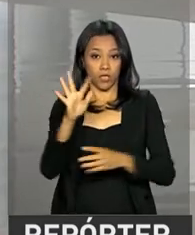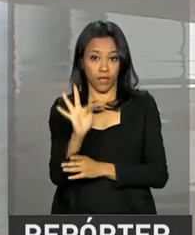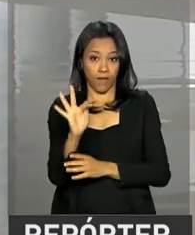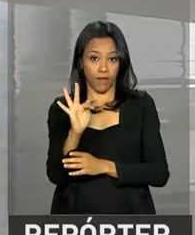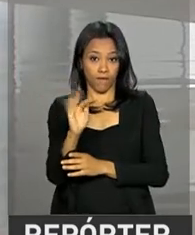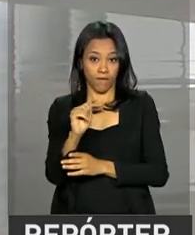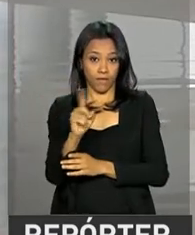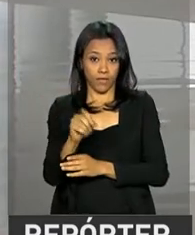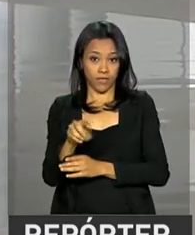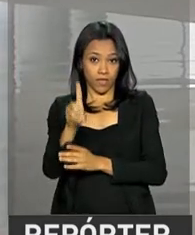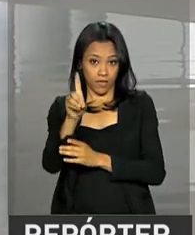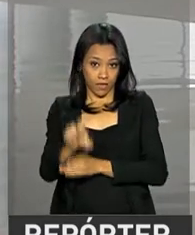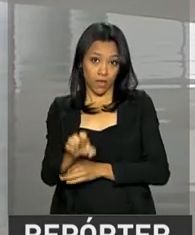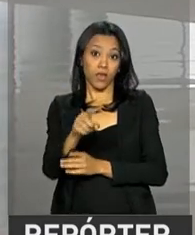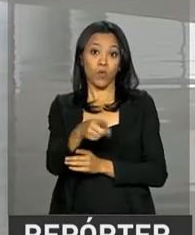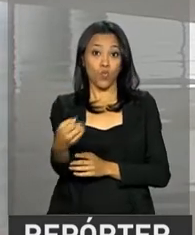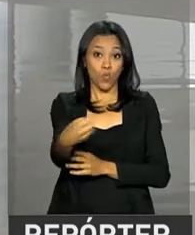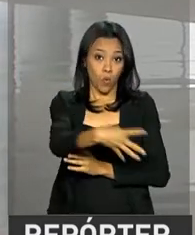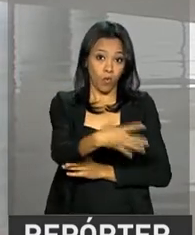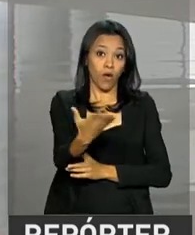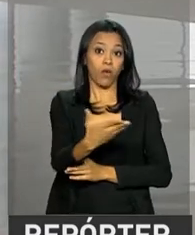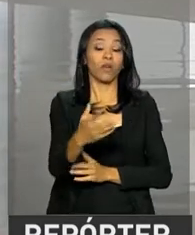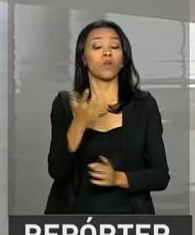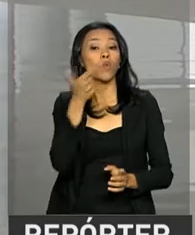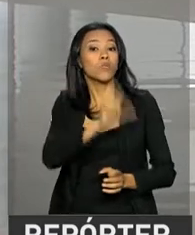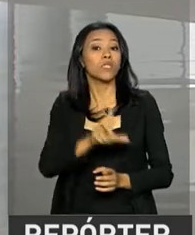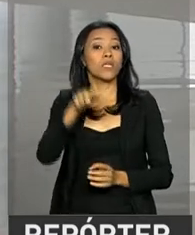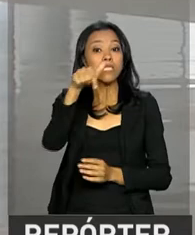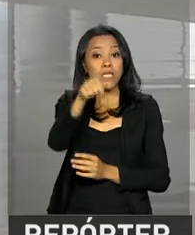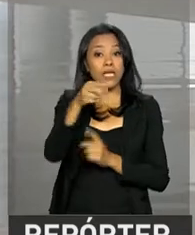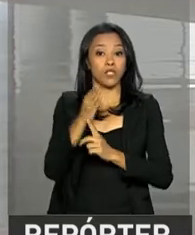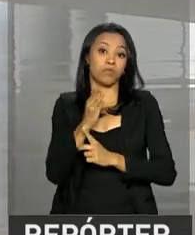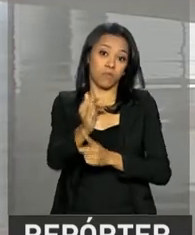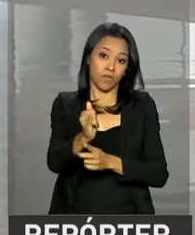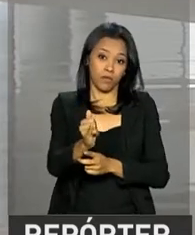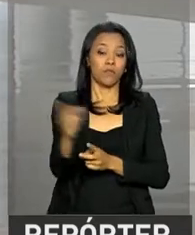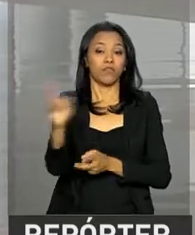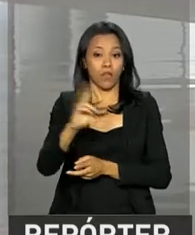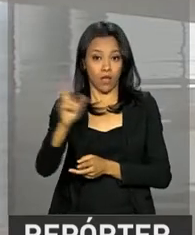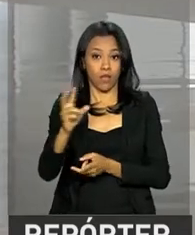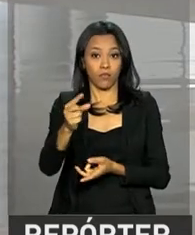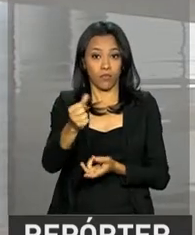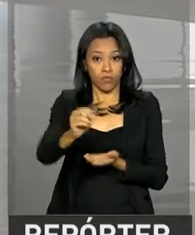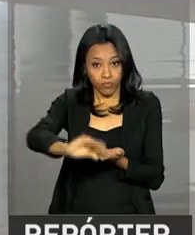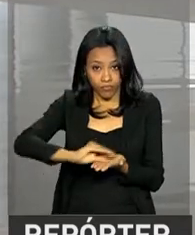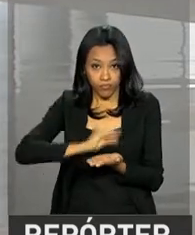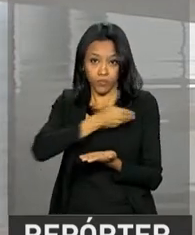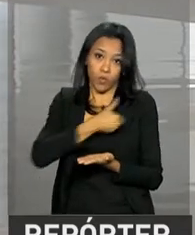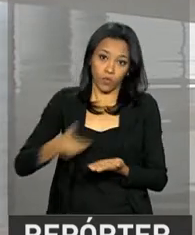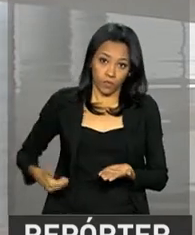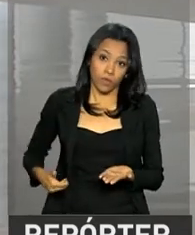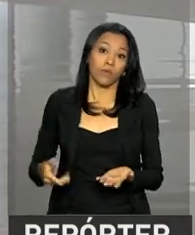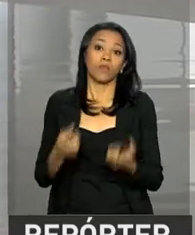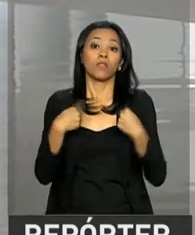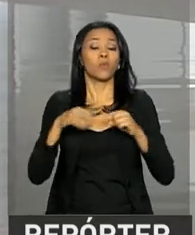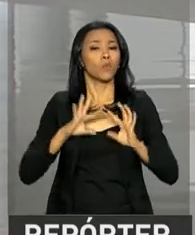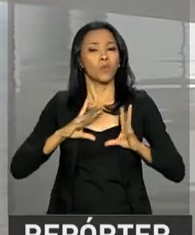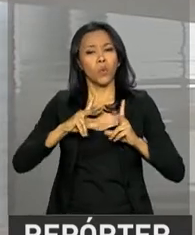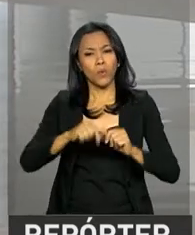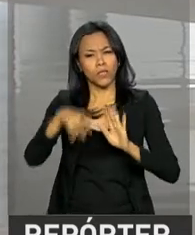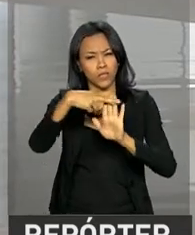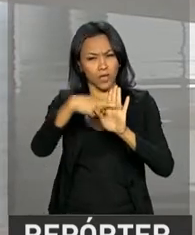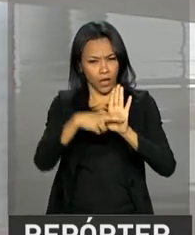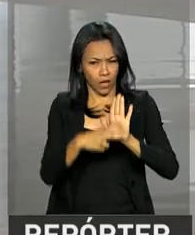novo REFIS chegue a 7 bilhões de reais. Bom, todas as regras e normas desse programa,